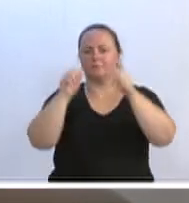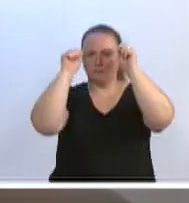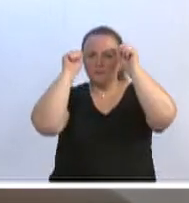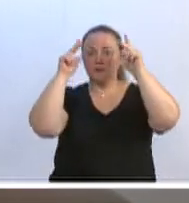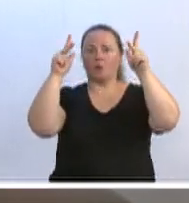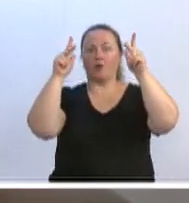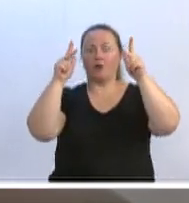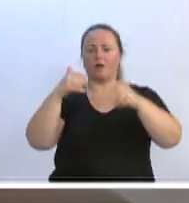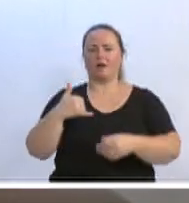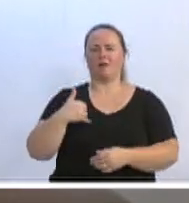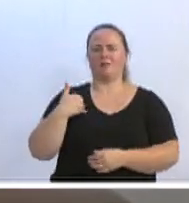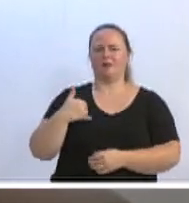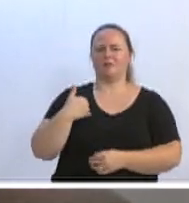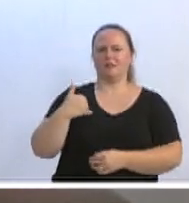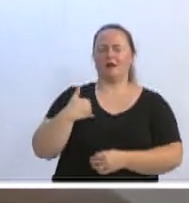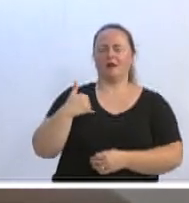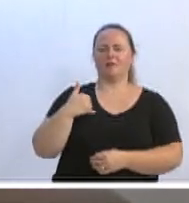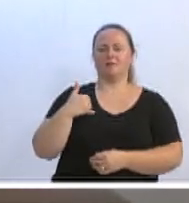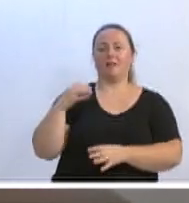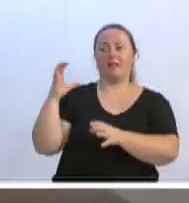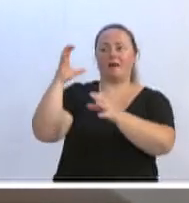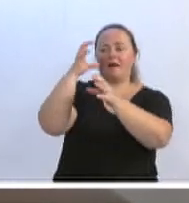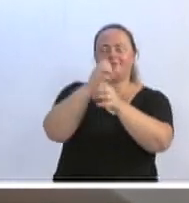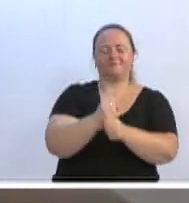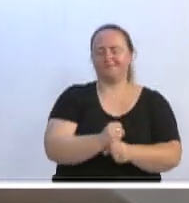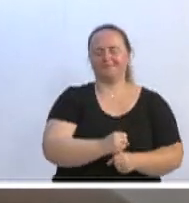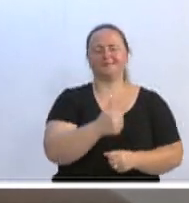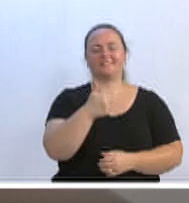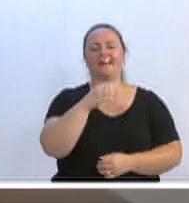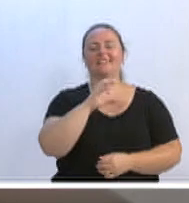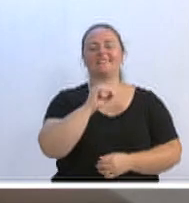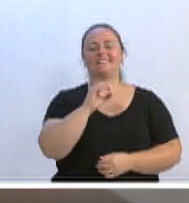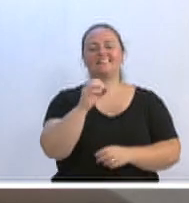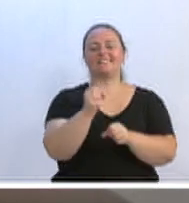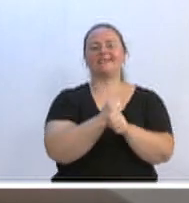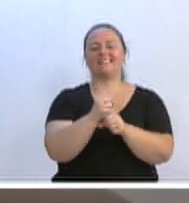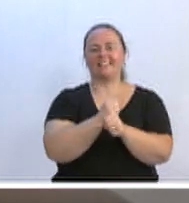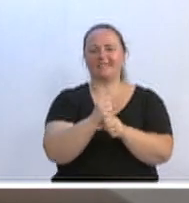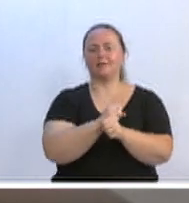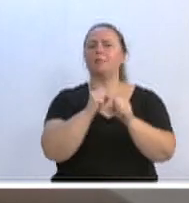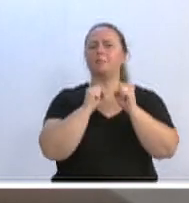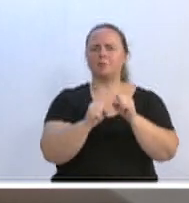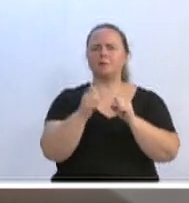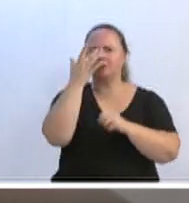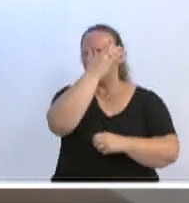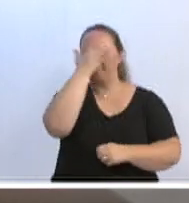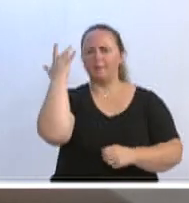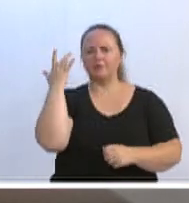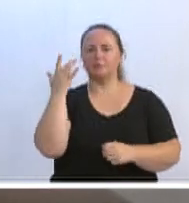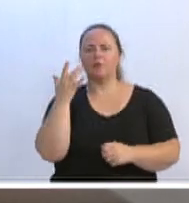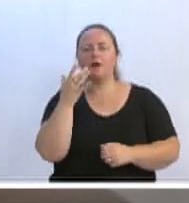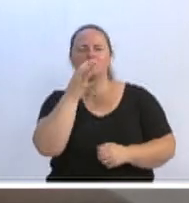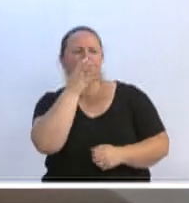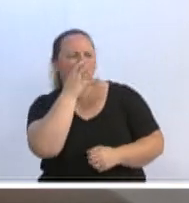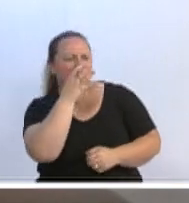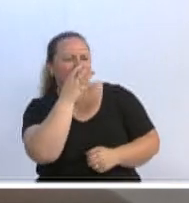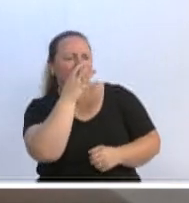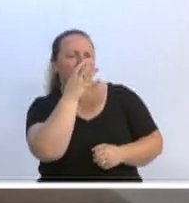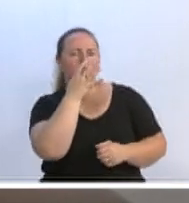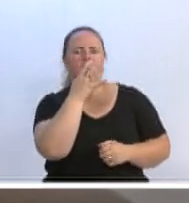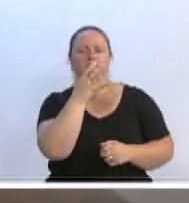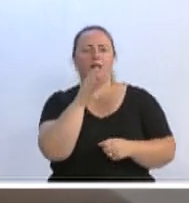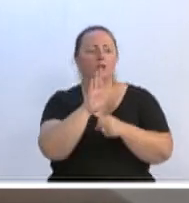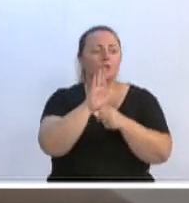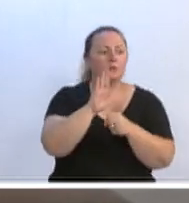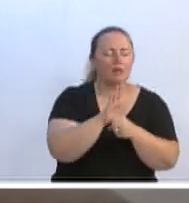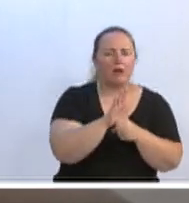100 anos, ele levou para construir a arca. Poderia ter chamado a atenção de muita gente, mas ninguém deu crédito, ninguém deu